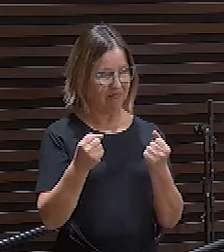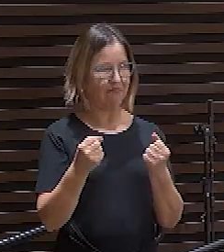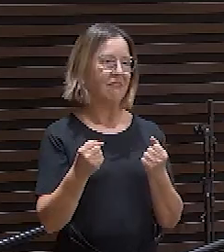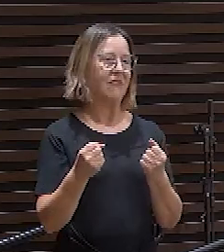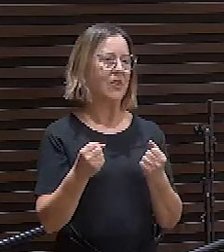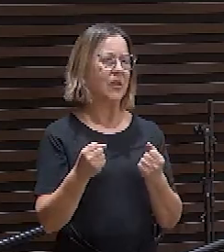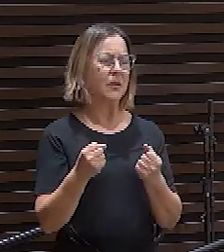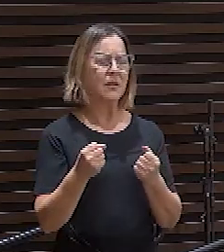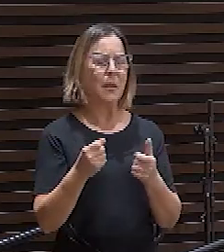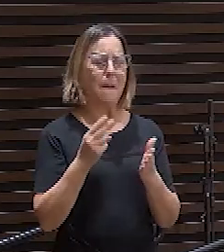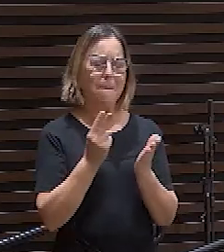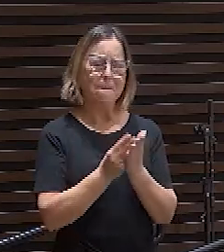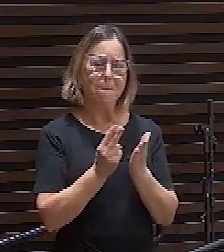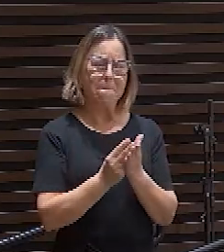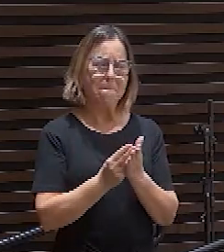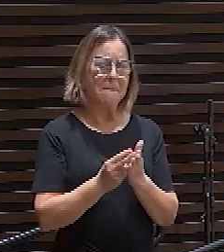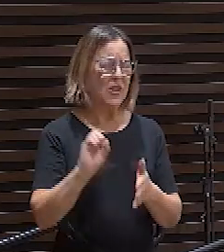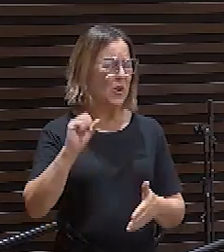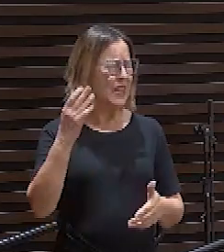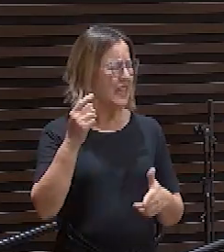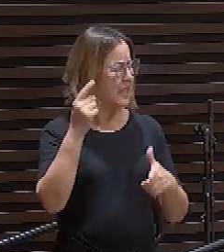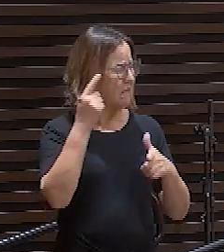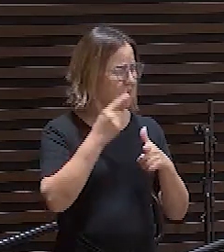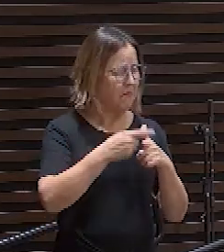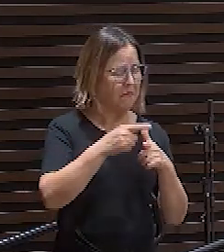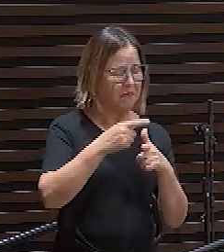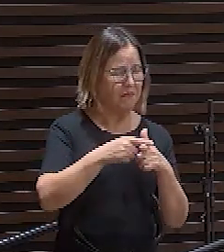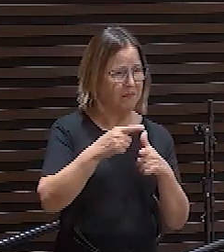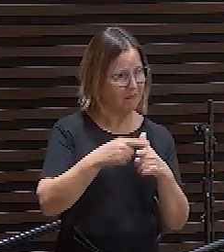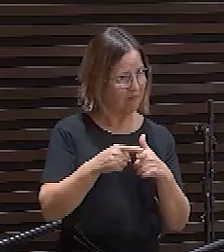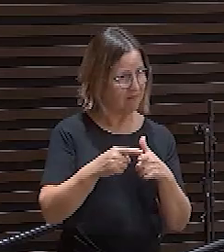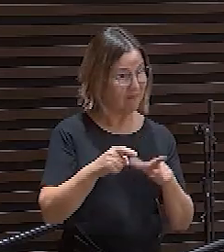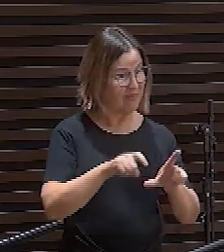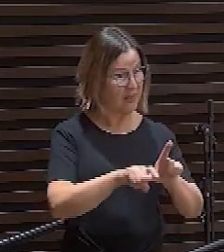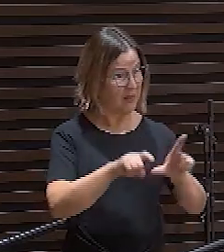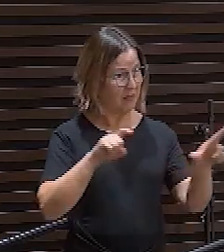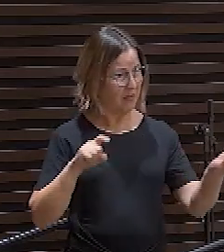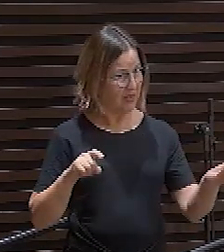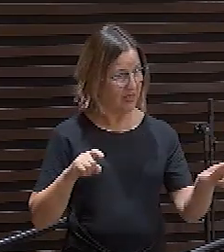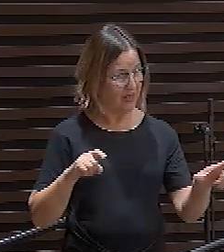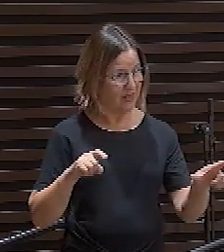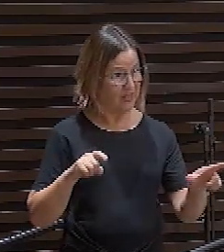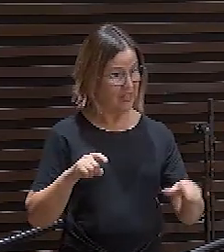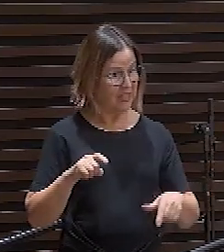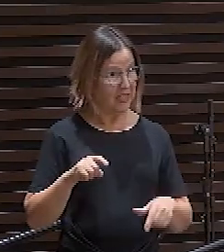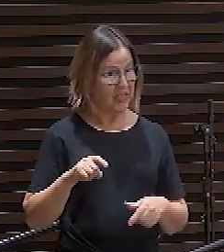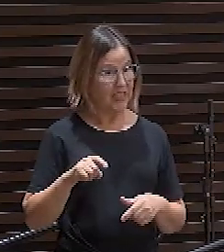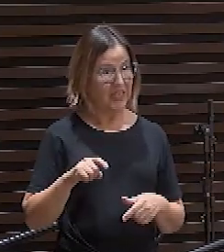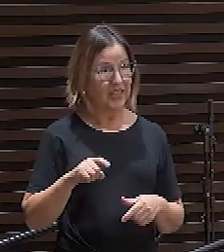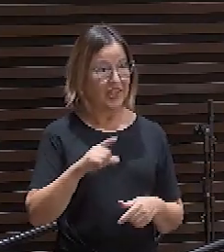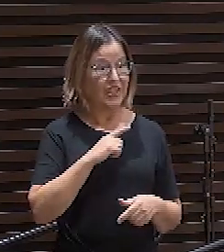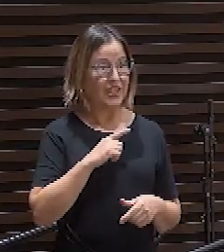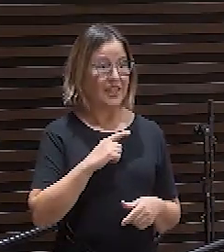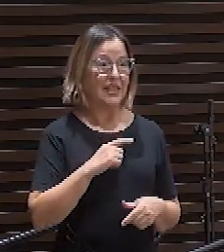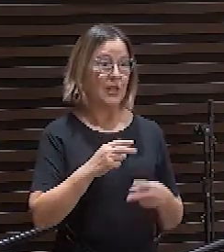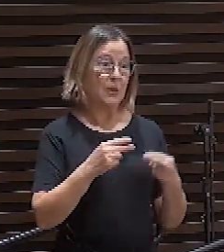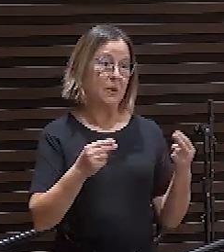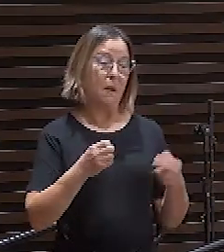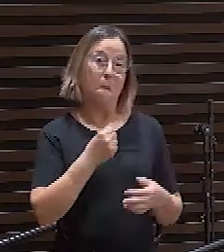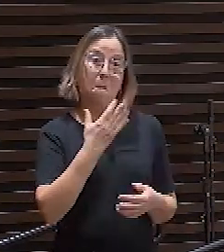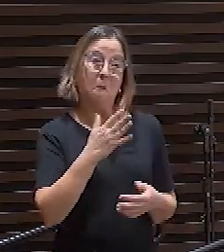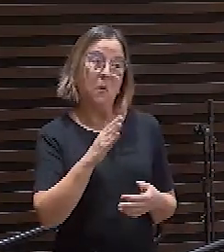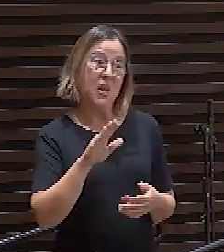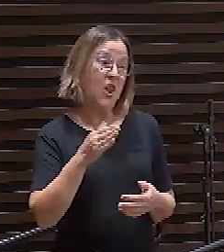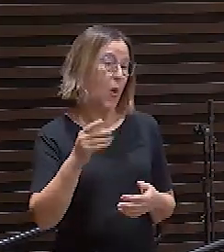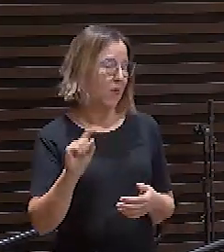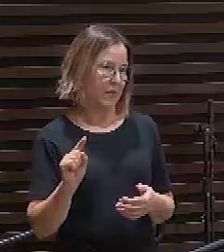as circunstâncias que estão ao nosso redor, independentemente de serem boas ou não.